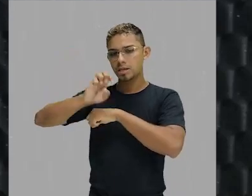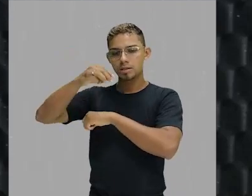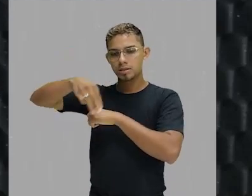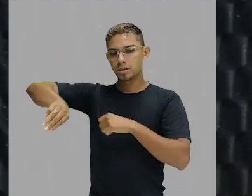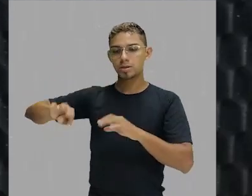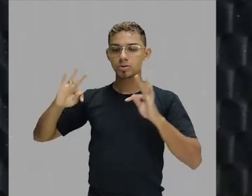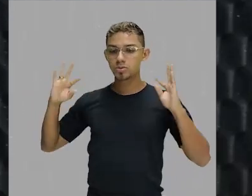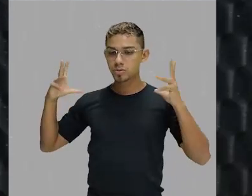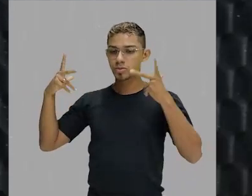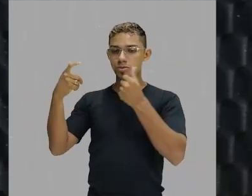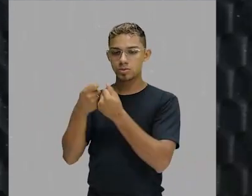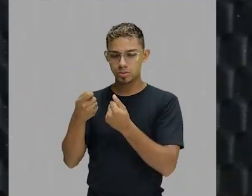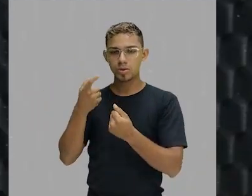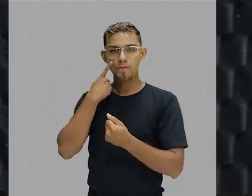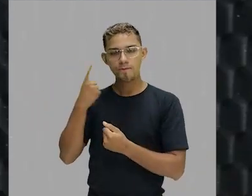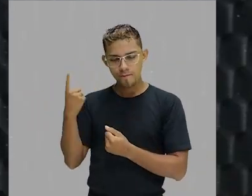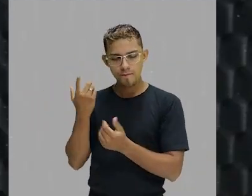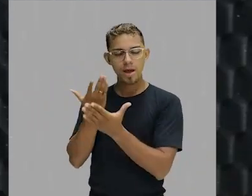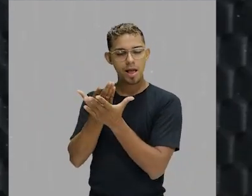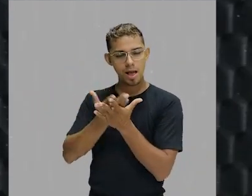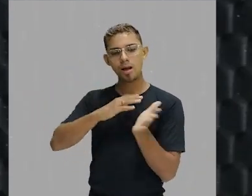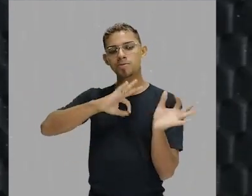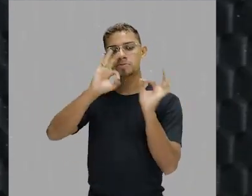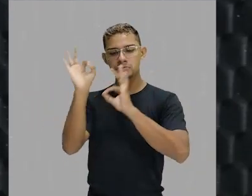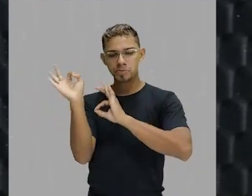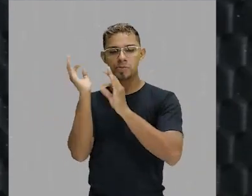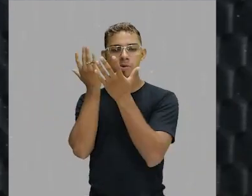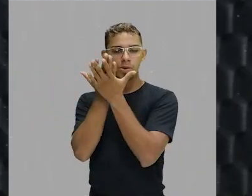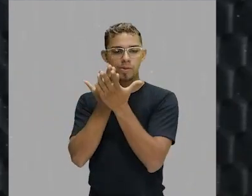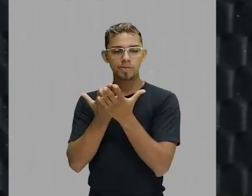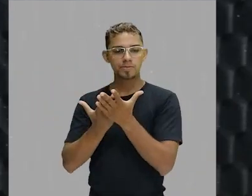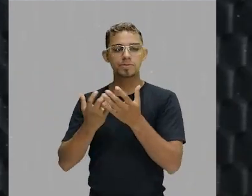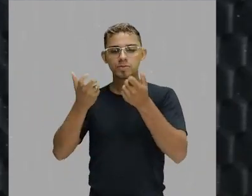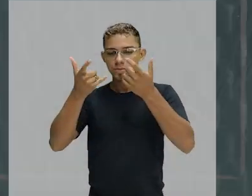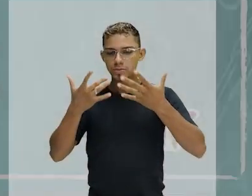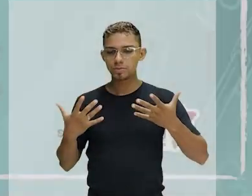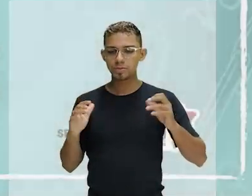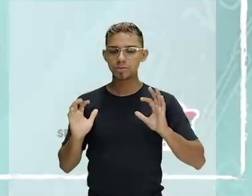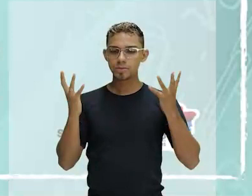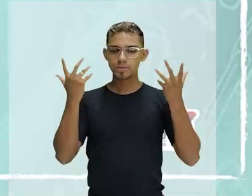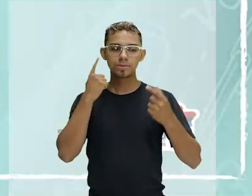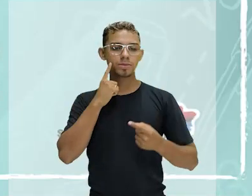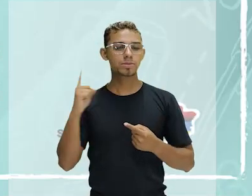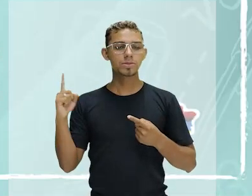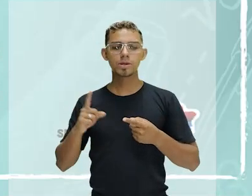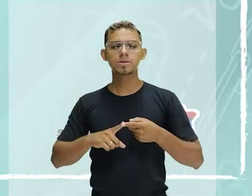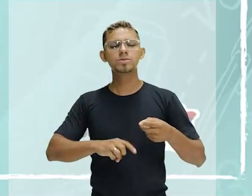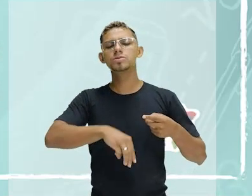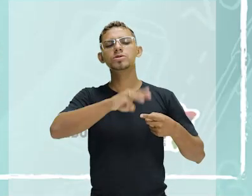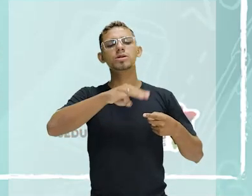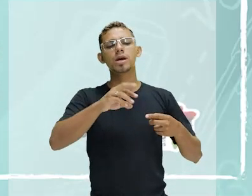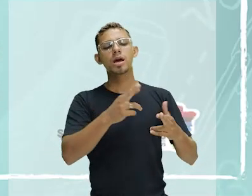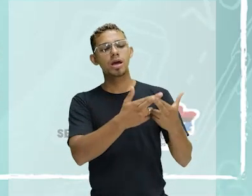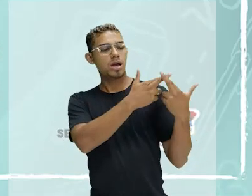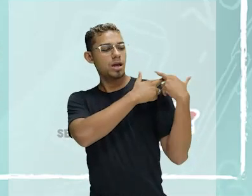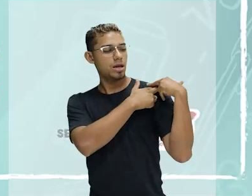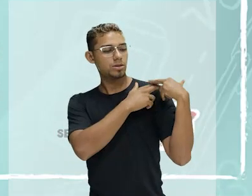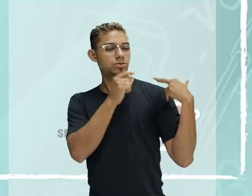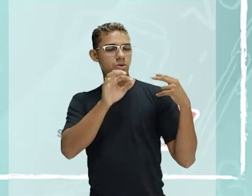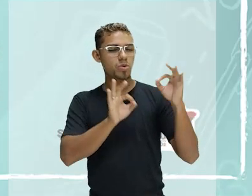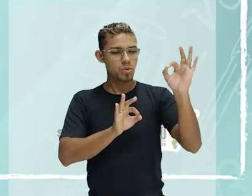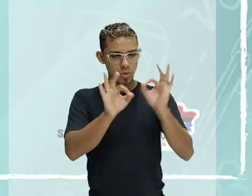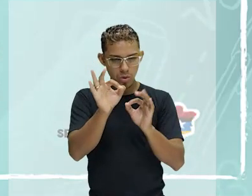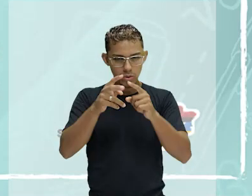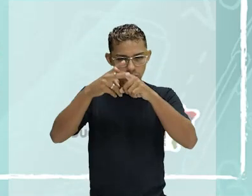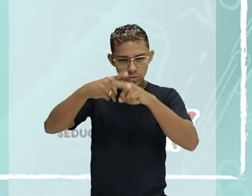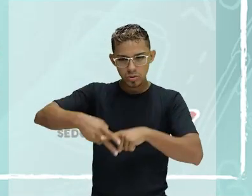Maranhão inteiro. Assistam, nós temos aula sobre esse tipo de manifestações. De quem é a responsabilidade de fazer a